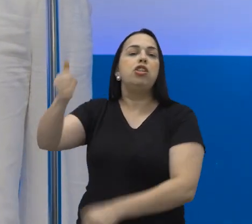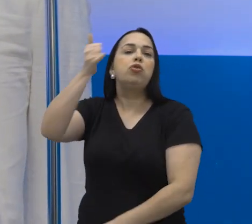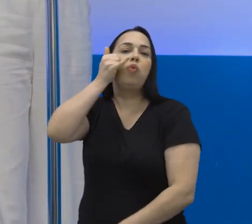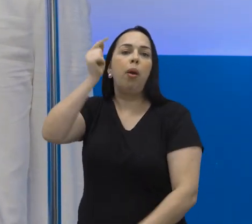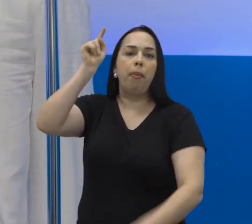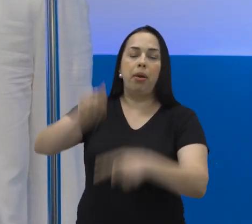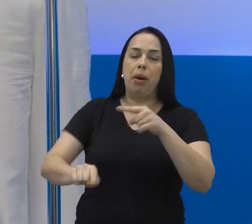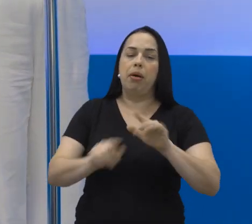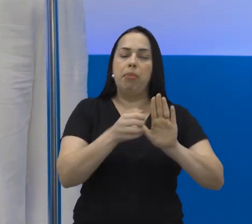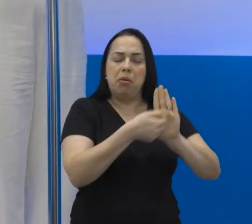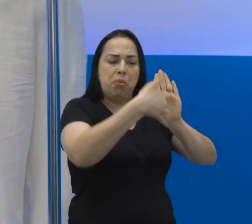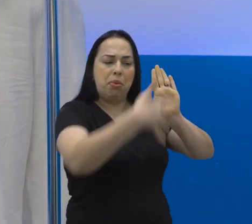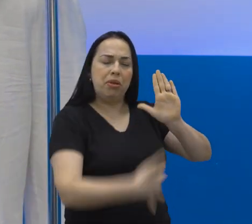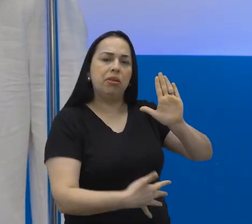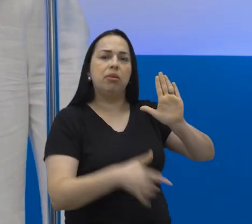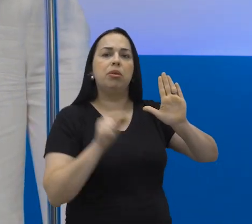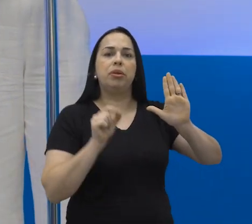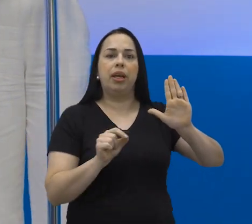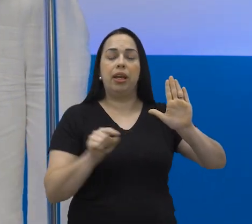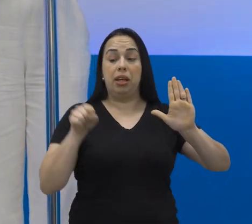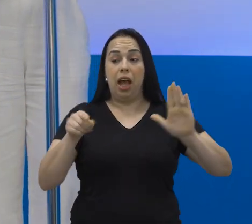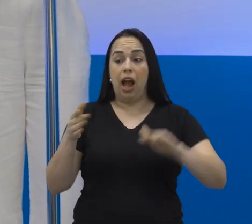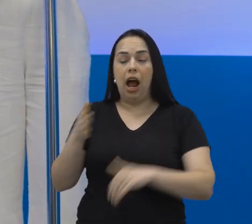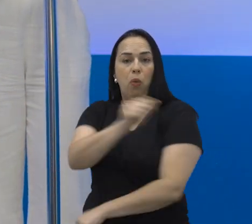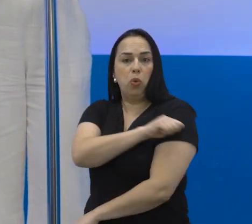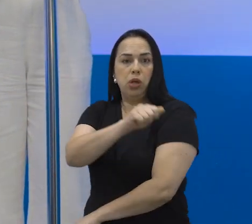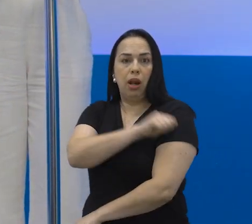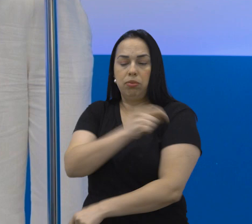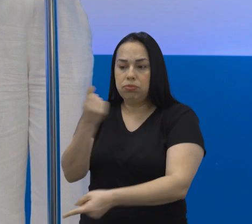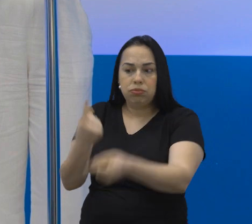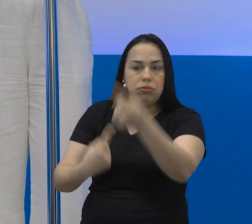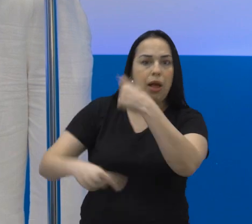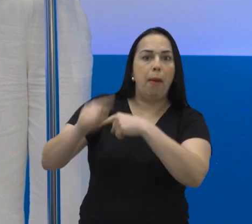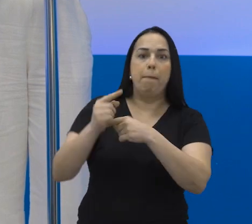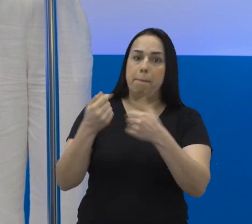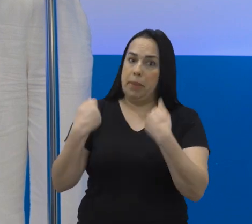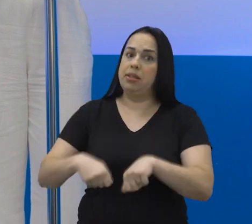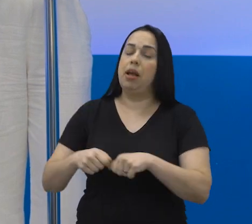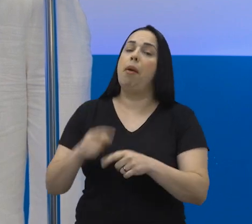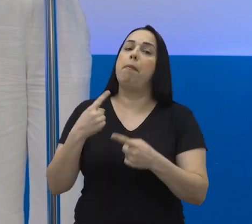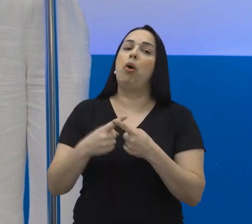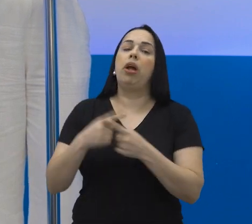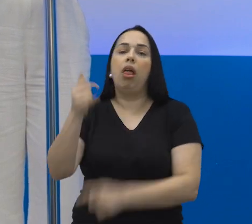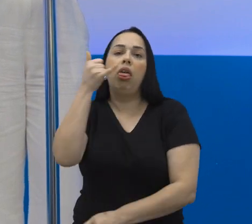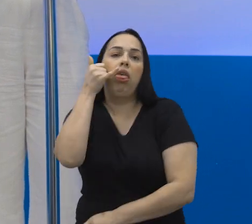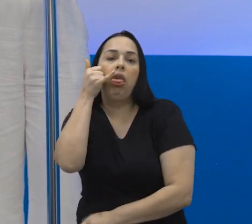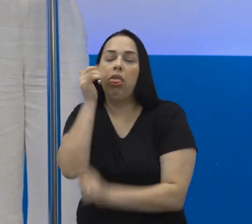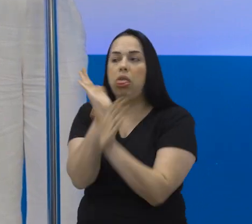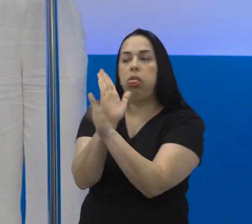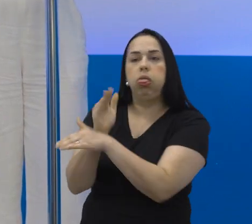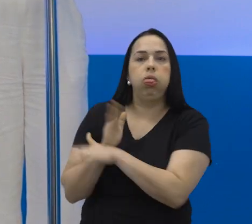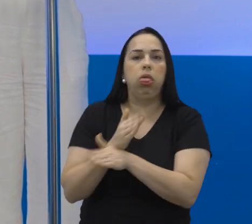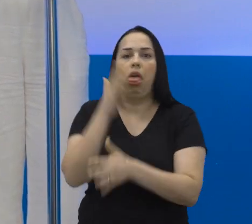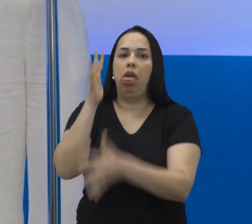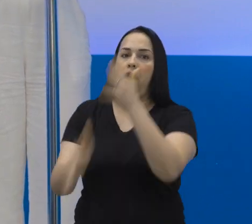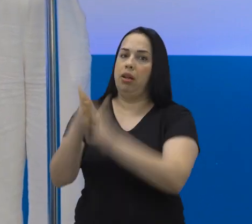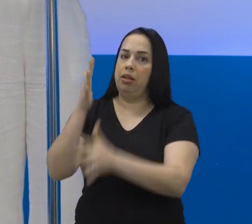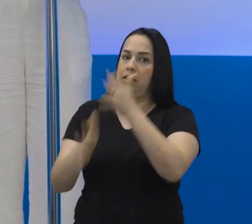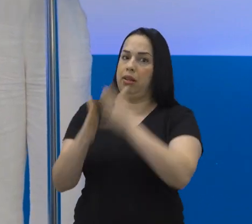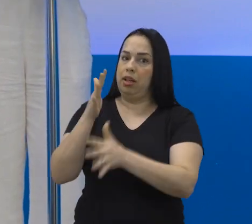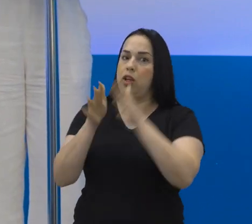país. Uma das justificativas é favorecer o desempenho dos estudantes, já que o aparelho pode distrair